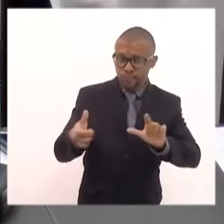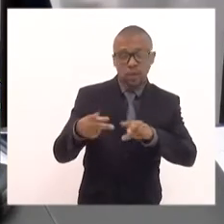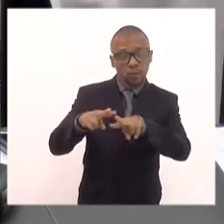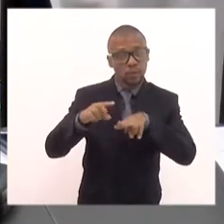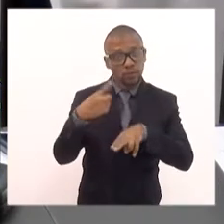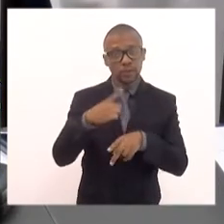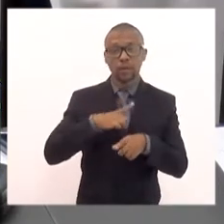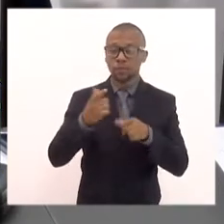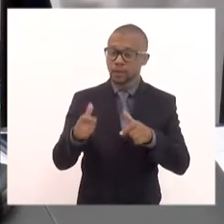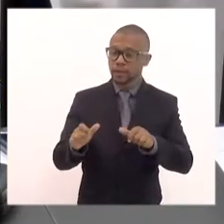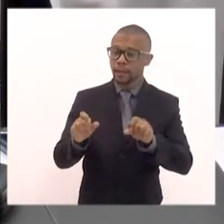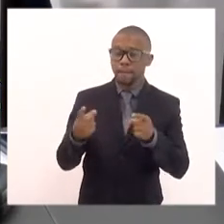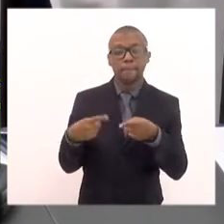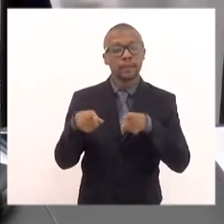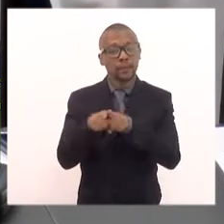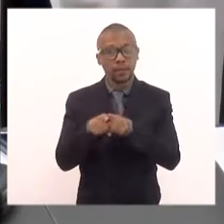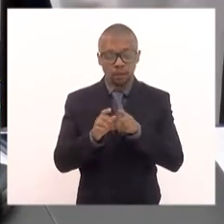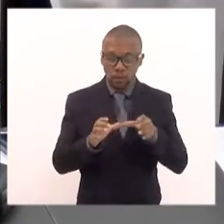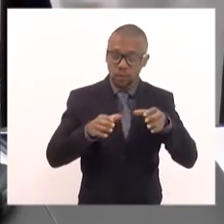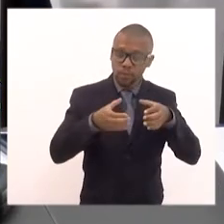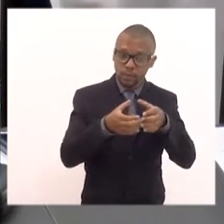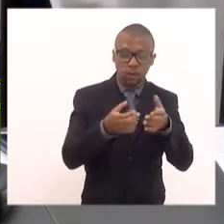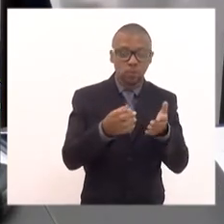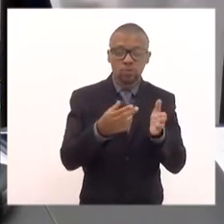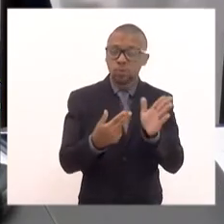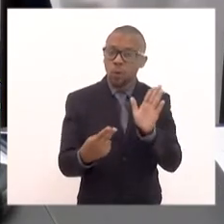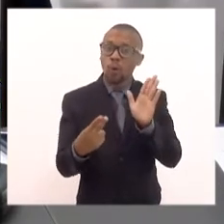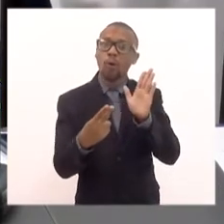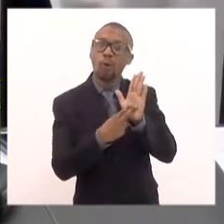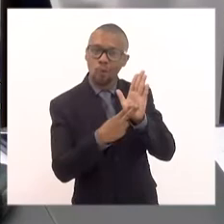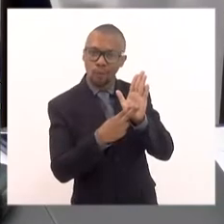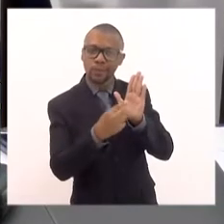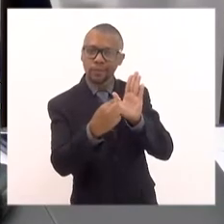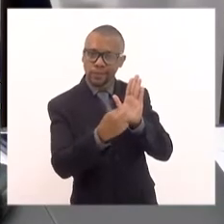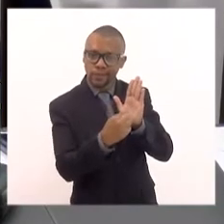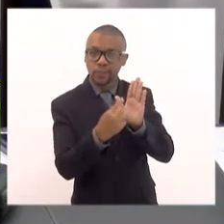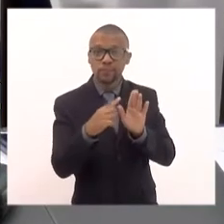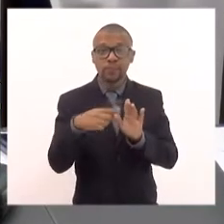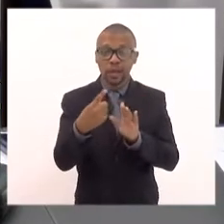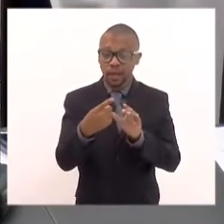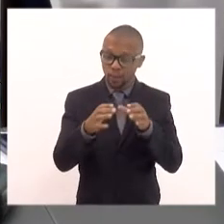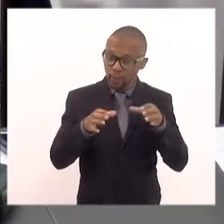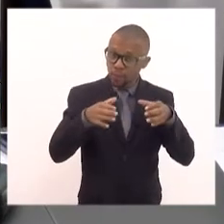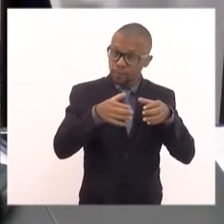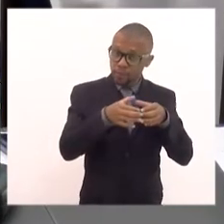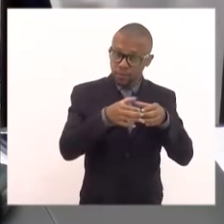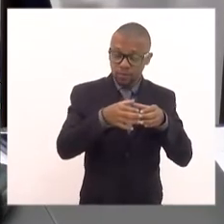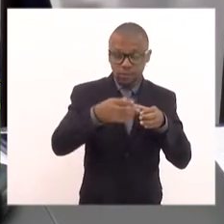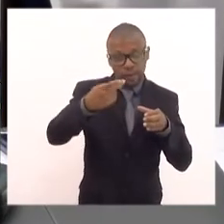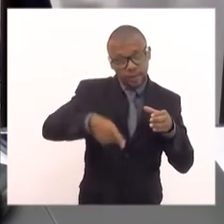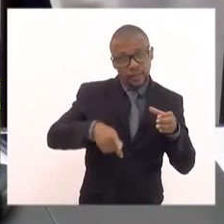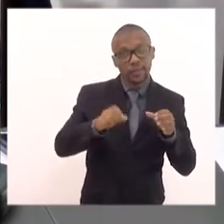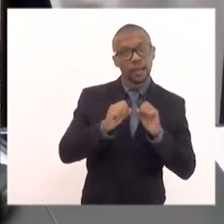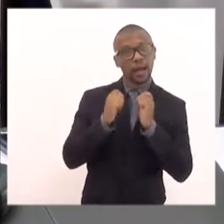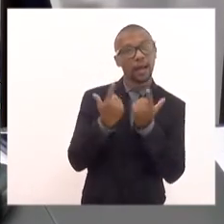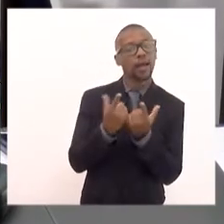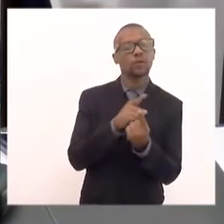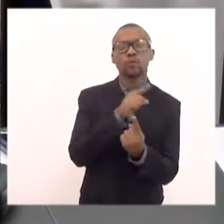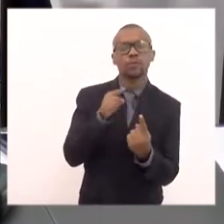em parceria com a Comissão do Cumpra-se, que é a comissão que a Alerj instituiu para